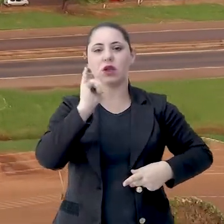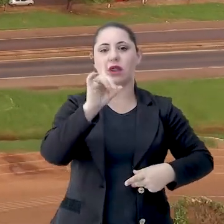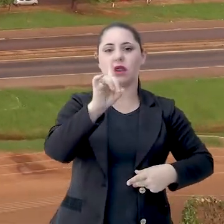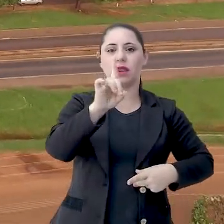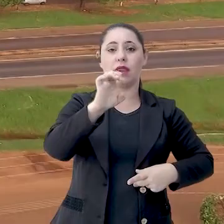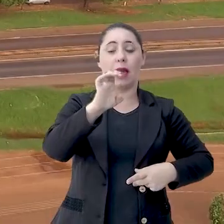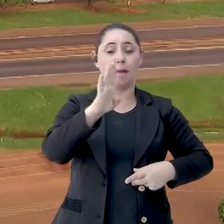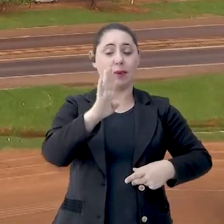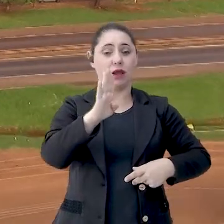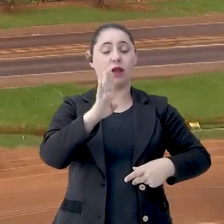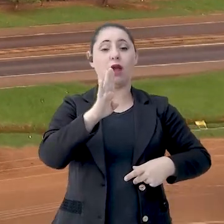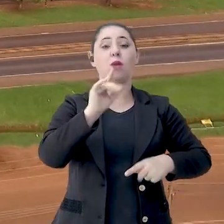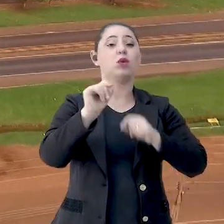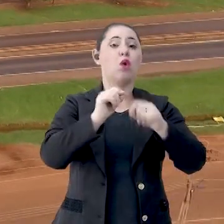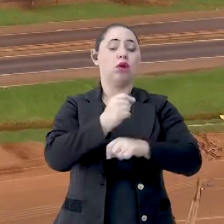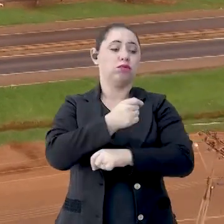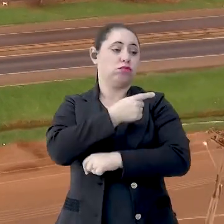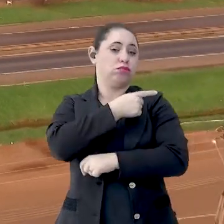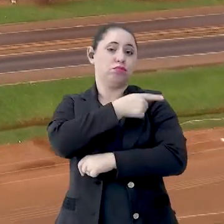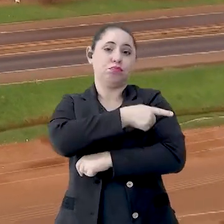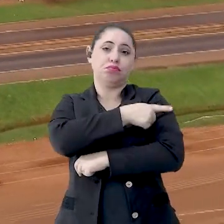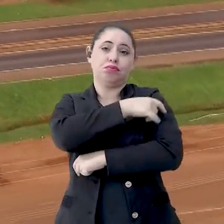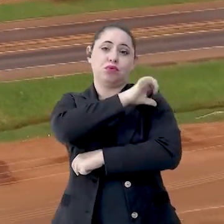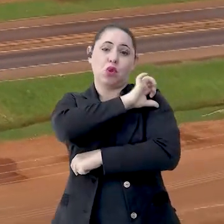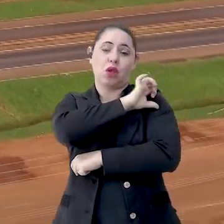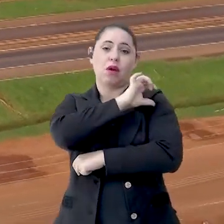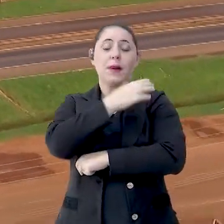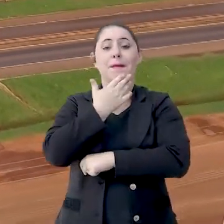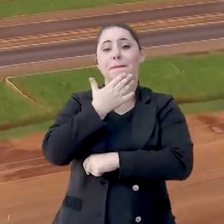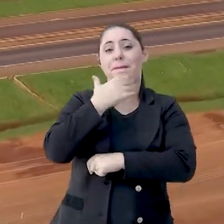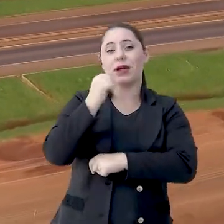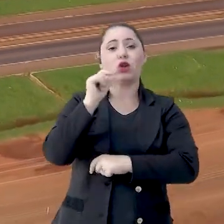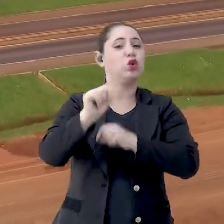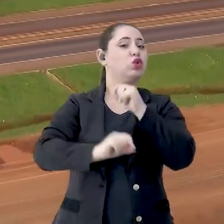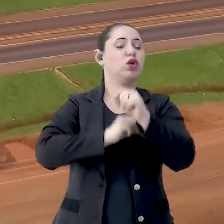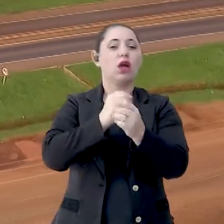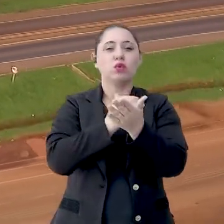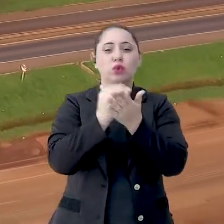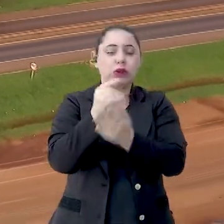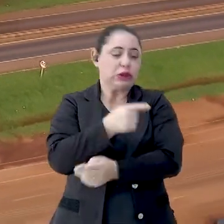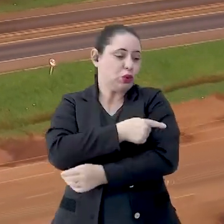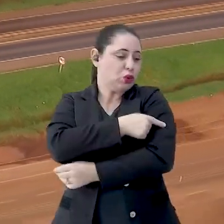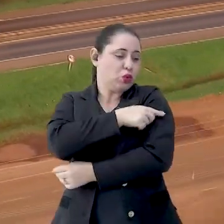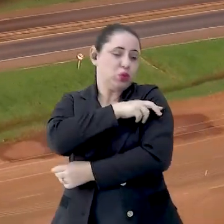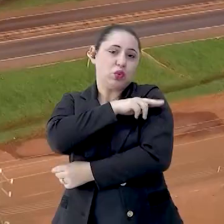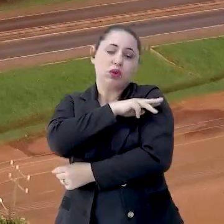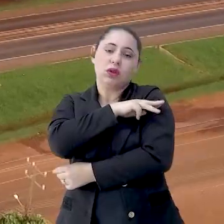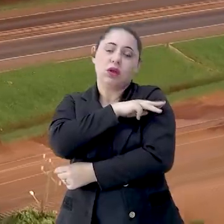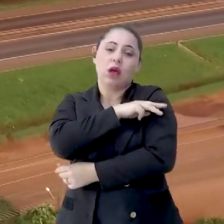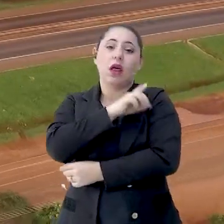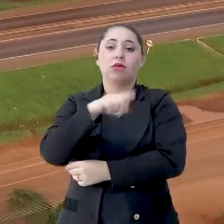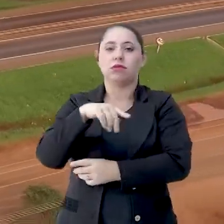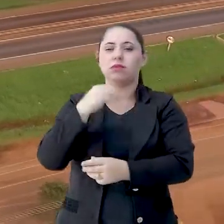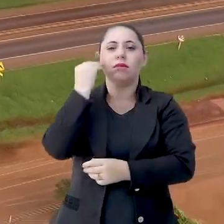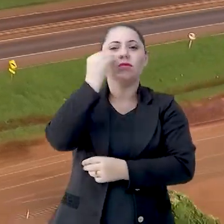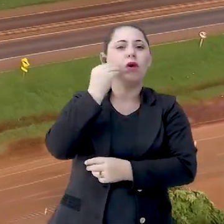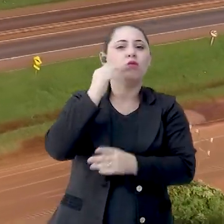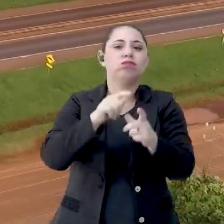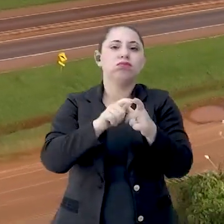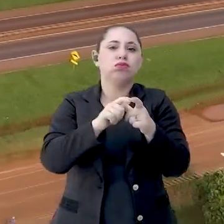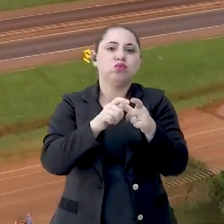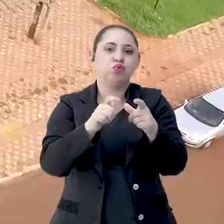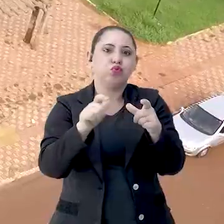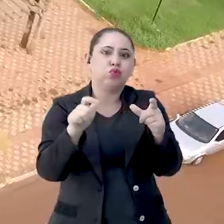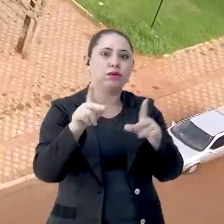populacional contínua, e esse crescimento veio acompanhado da ampliação das redes de água e esgoto, que saltaram